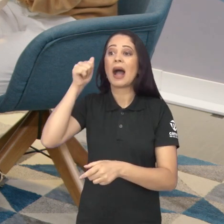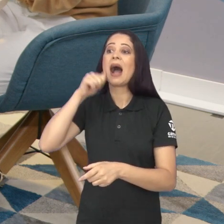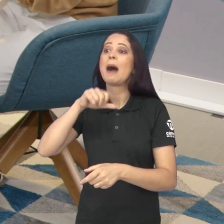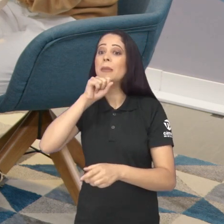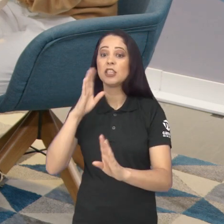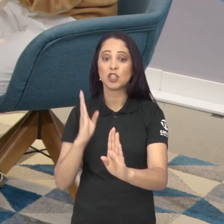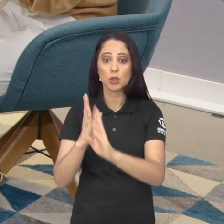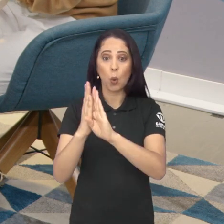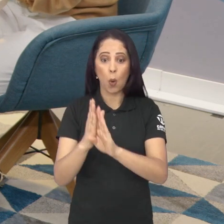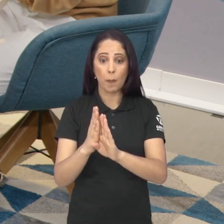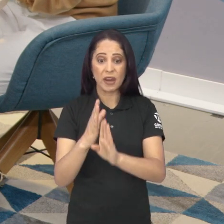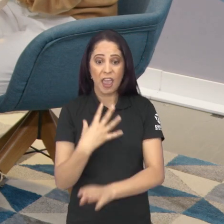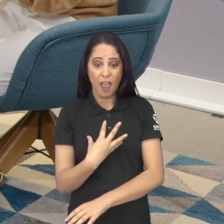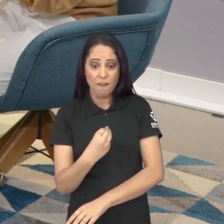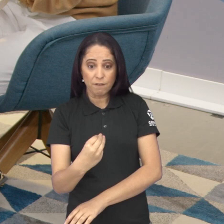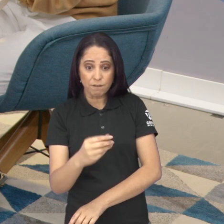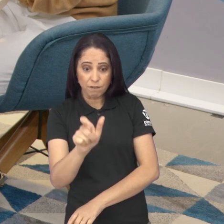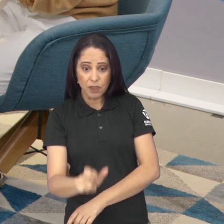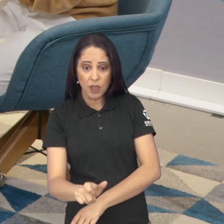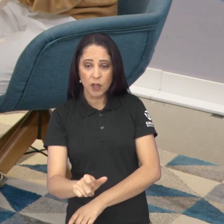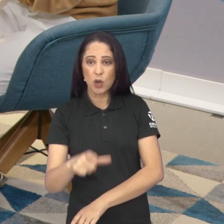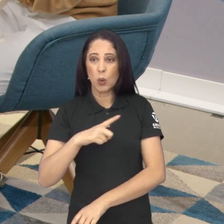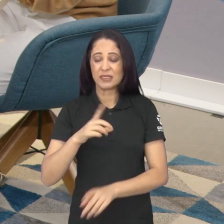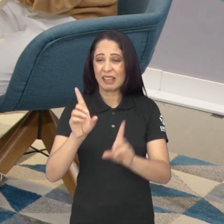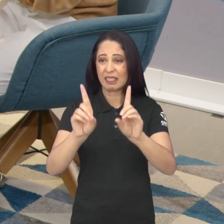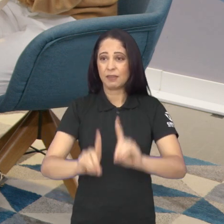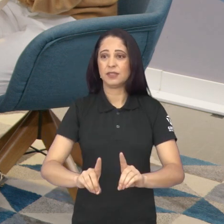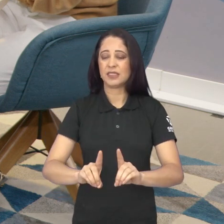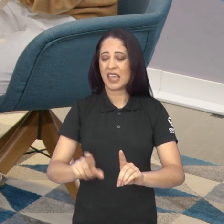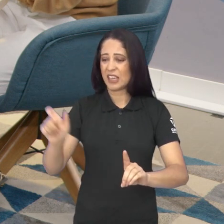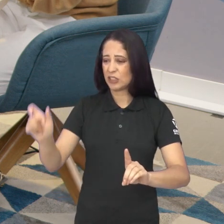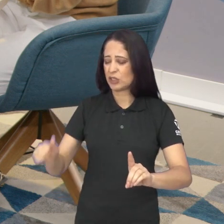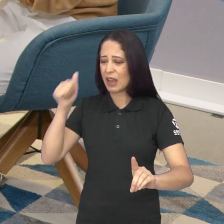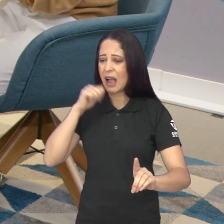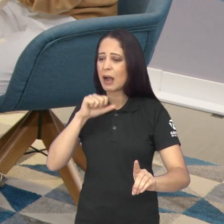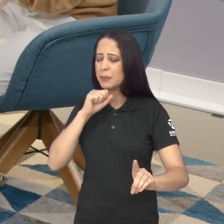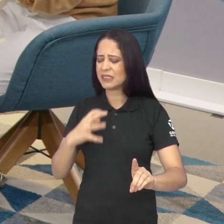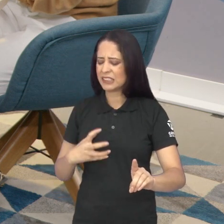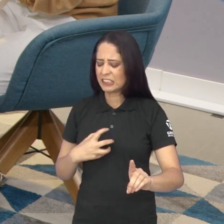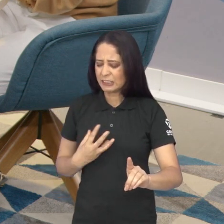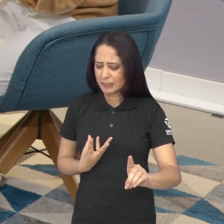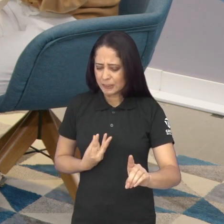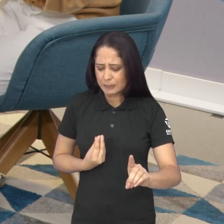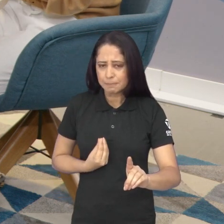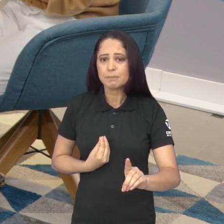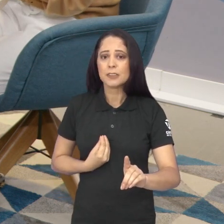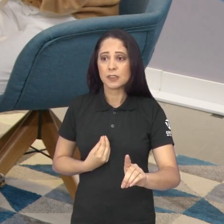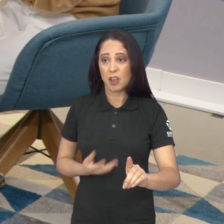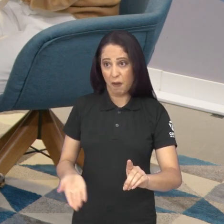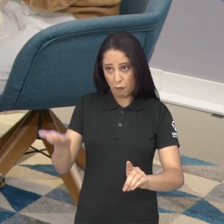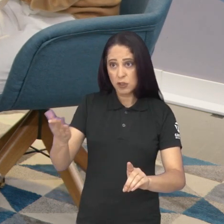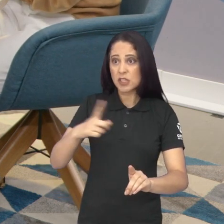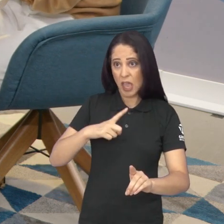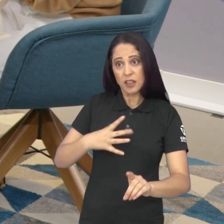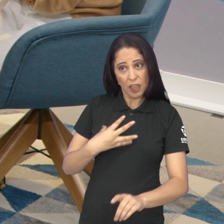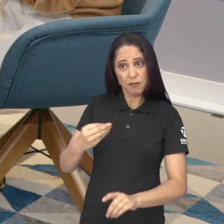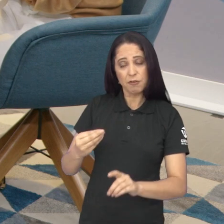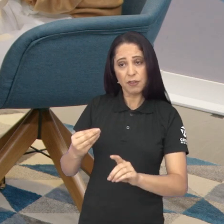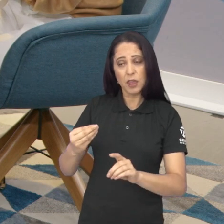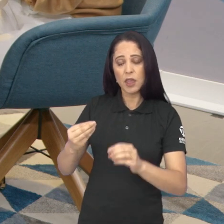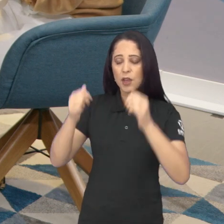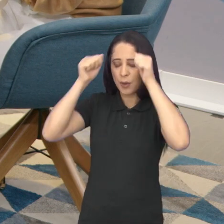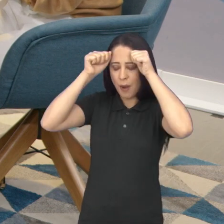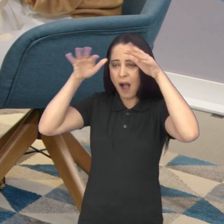diagnóstico, não tem como, tem esse luto, né, inicial. A Camila, você é mãe de uma criança autista, né? Queria que